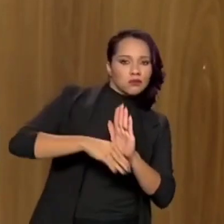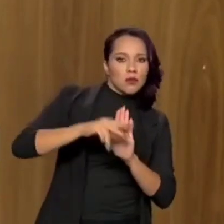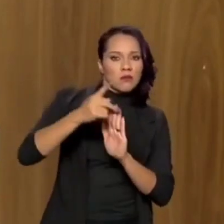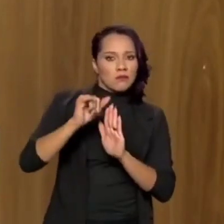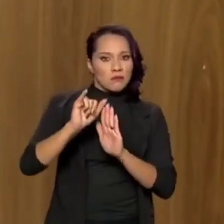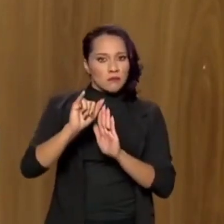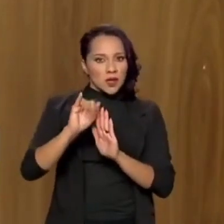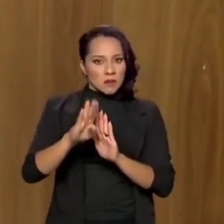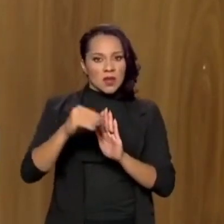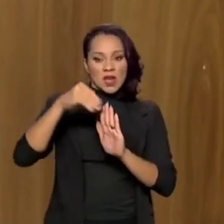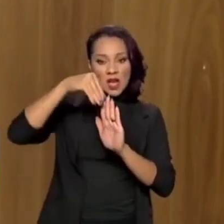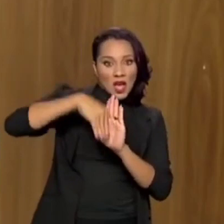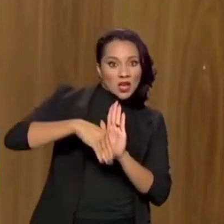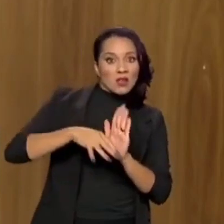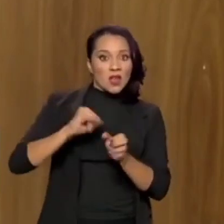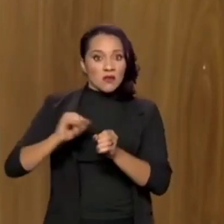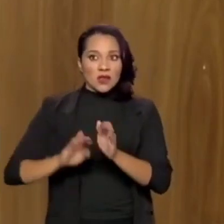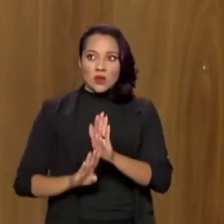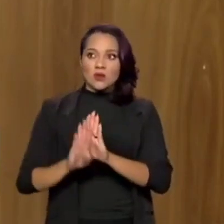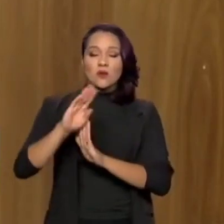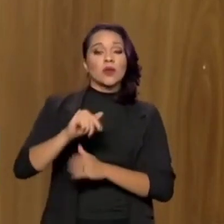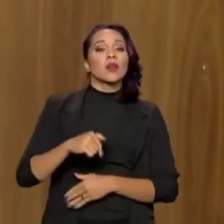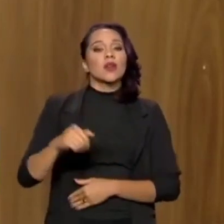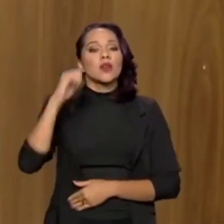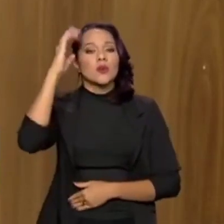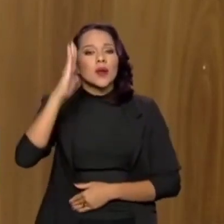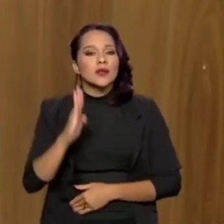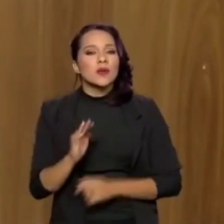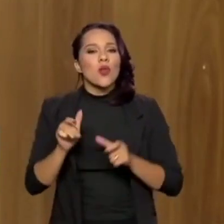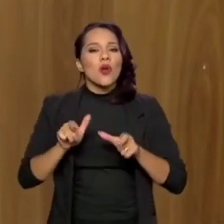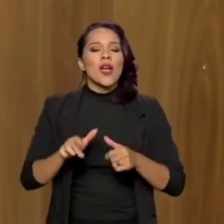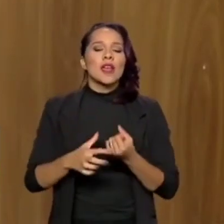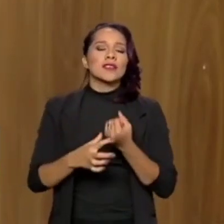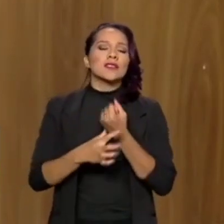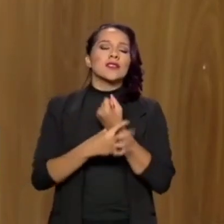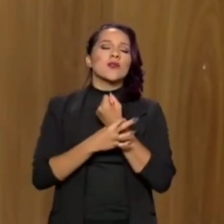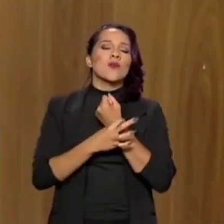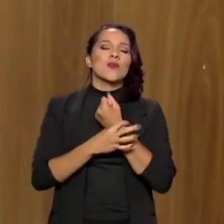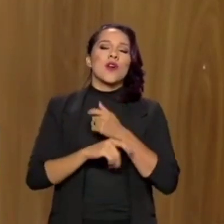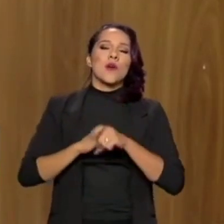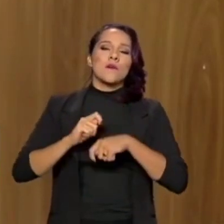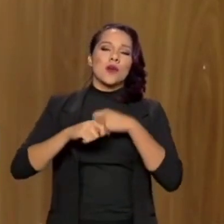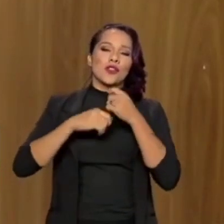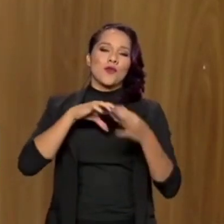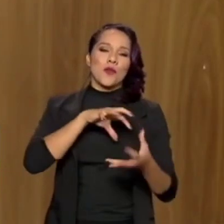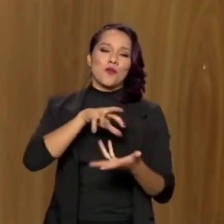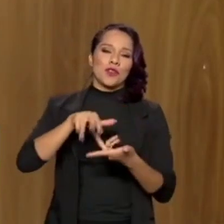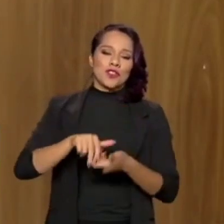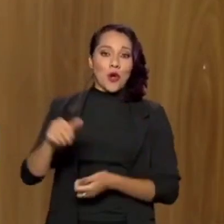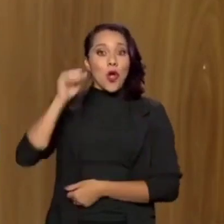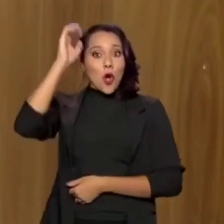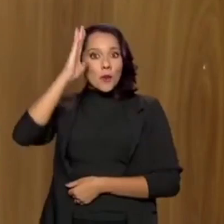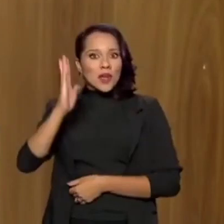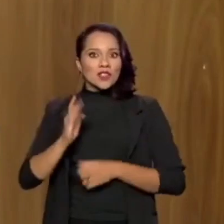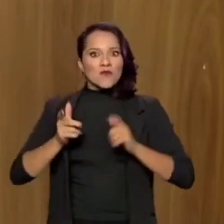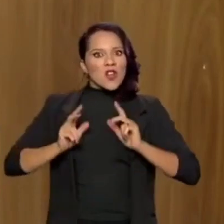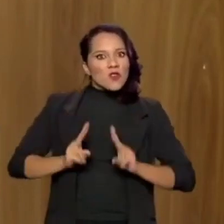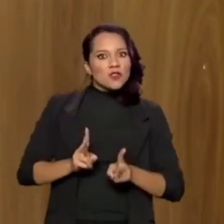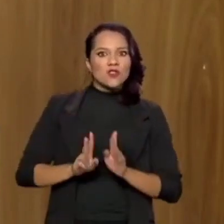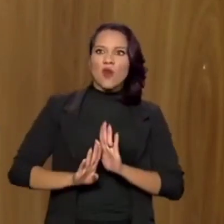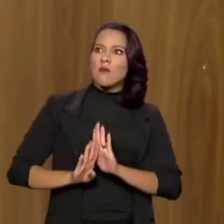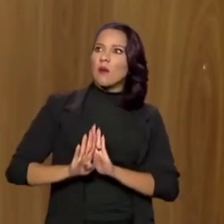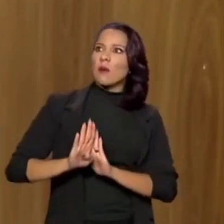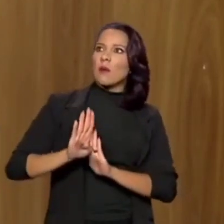a inflação subindo. E o Brasil um porto seguro na economia mundial. O Brasil vai continuar crescendo,